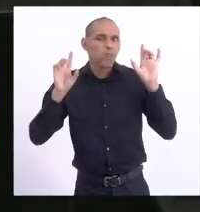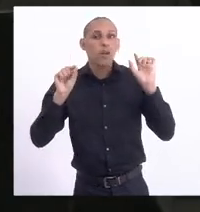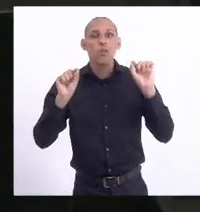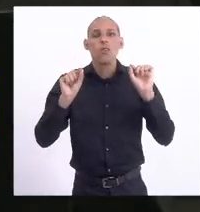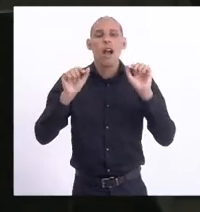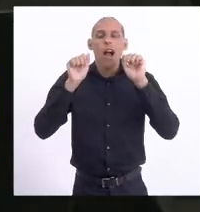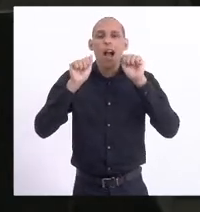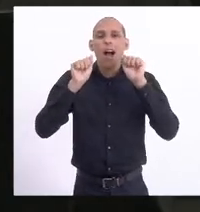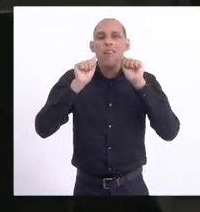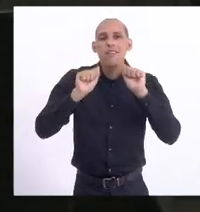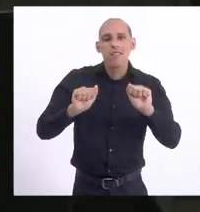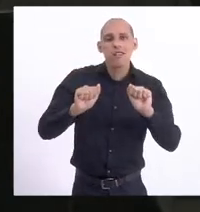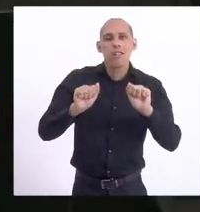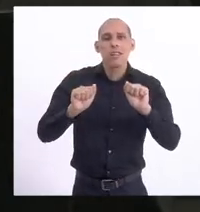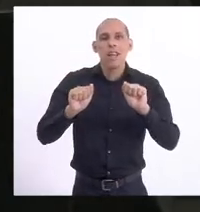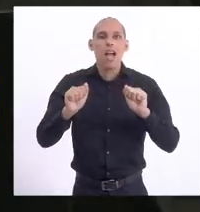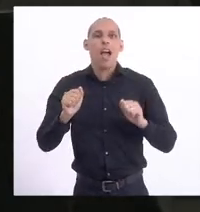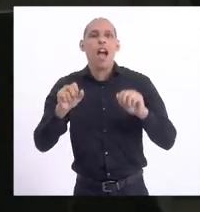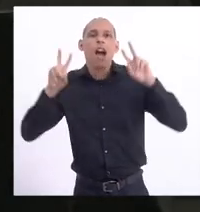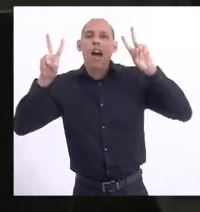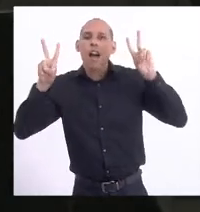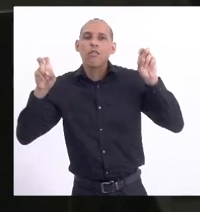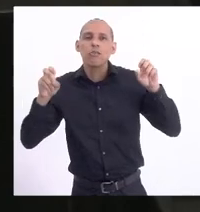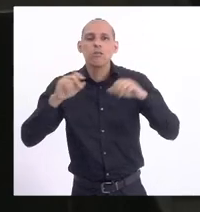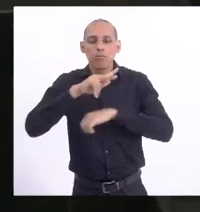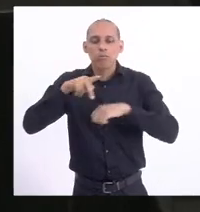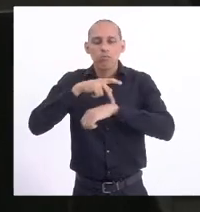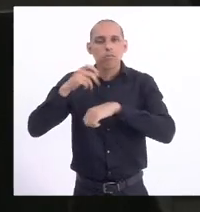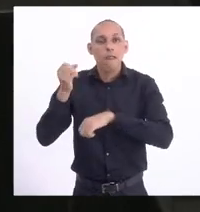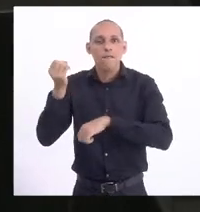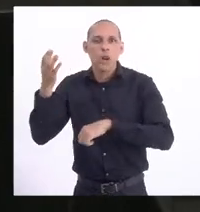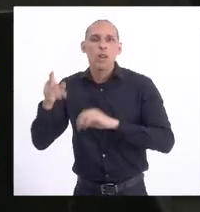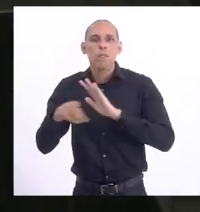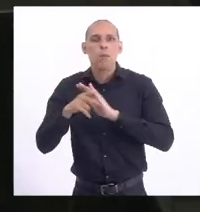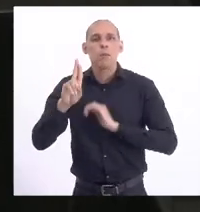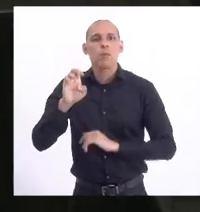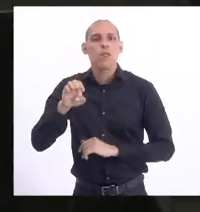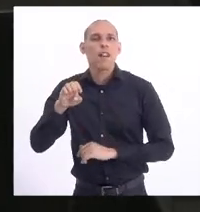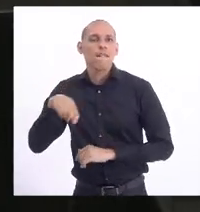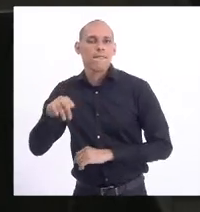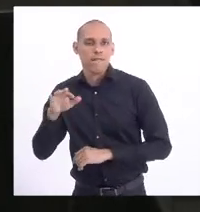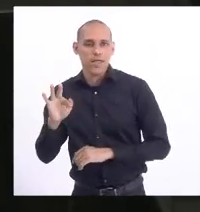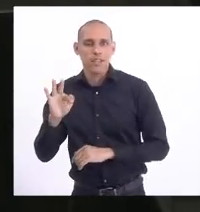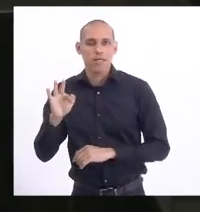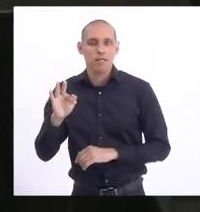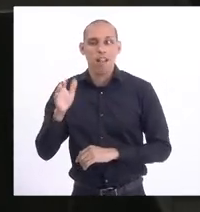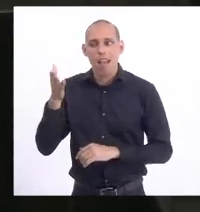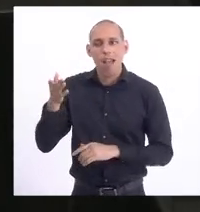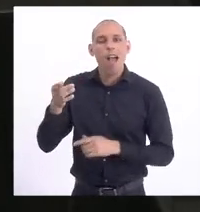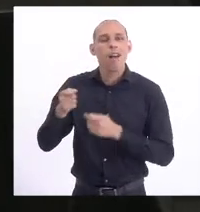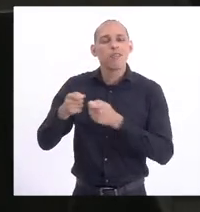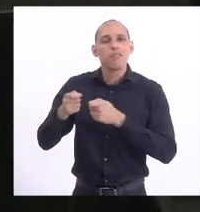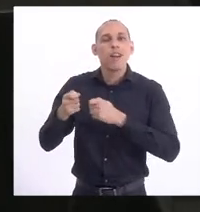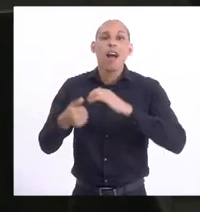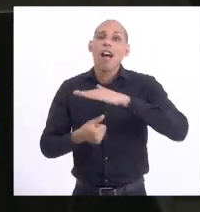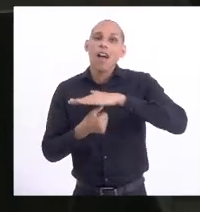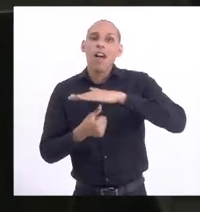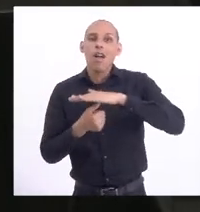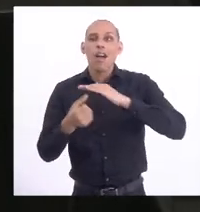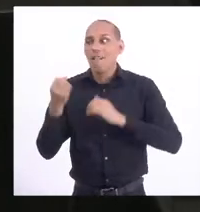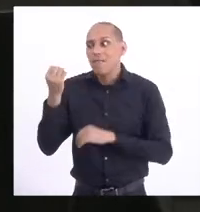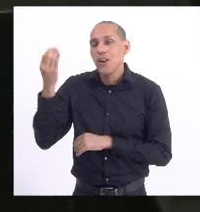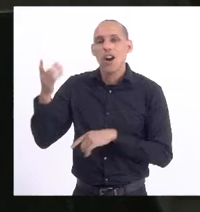Assessoria de Assuntos Internacionais da UENF, universidade que é administrada por um reitor imigrante, o